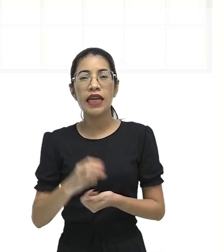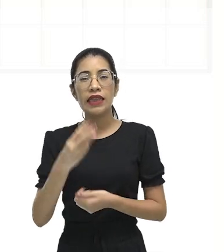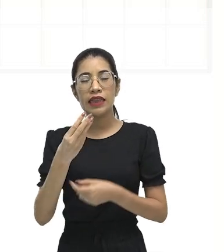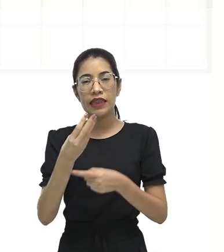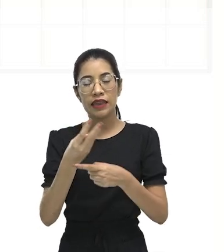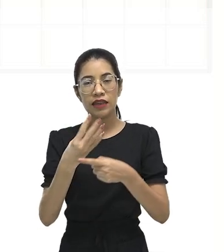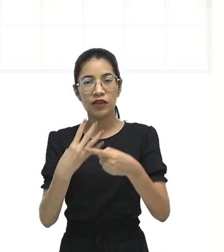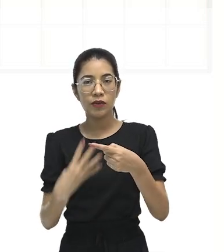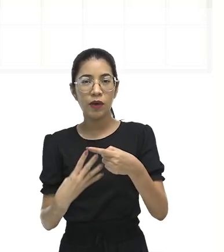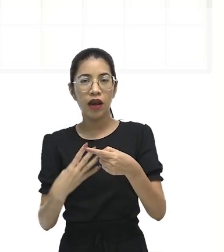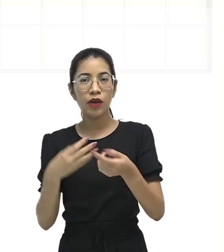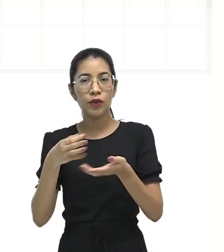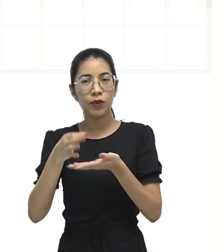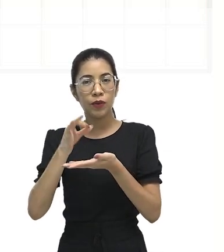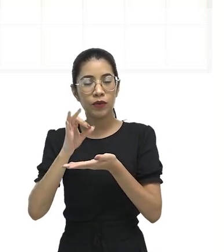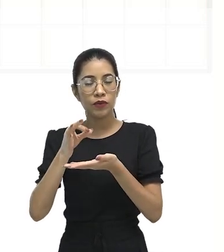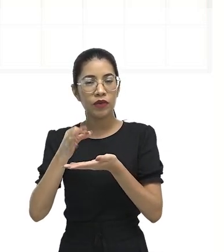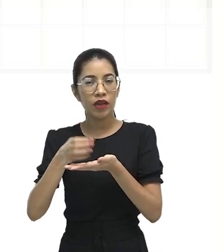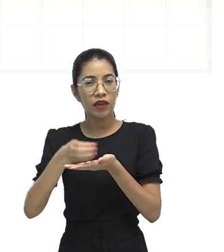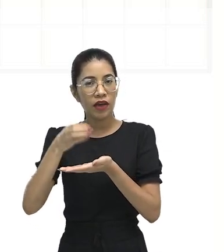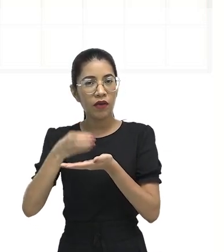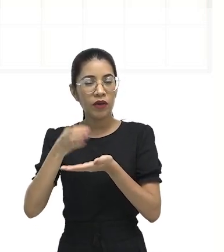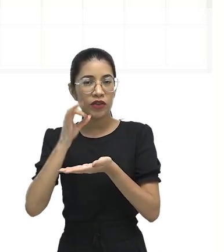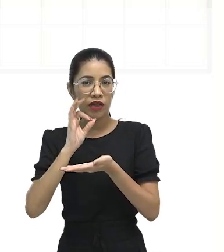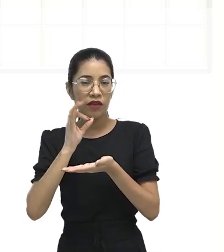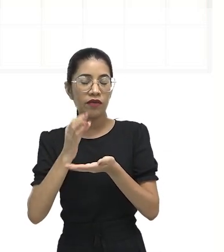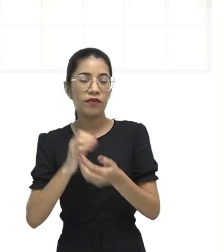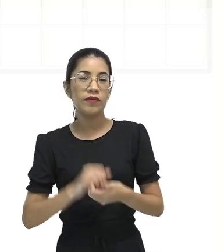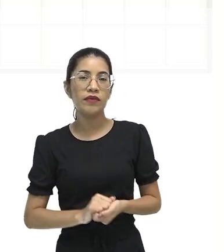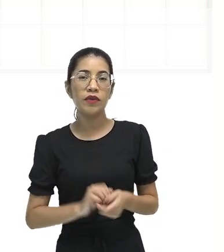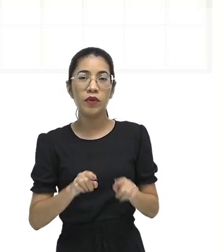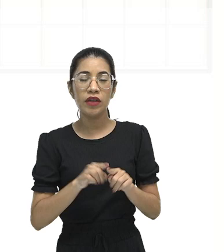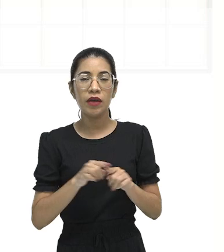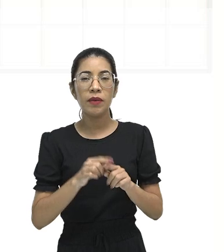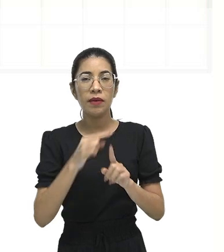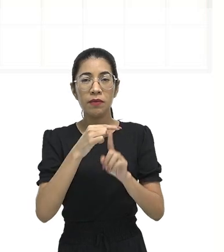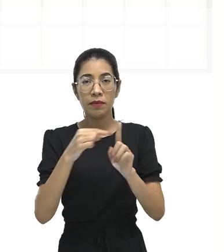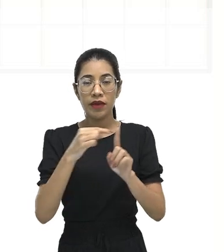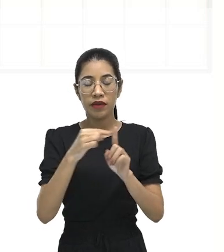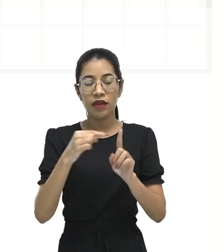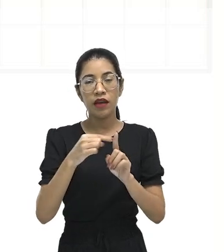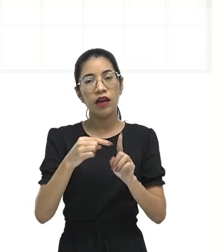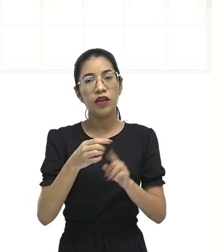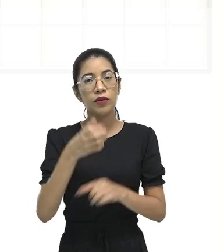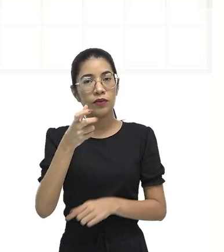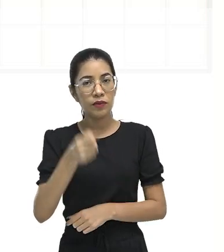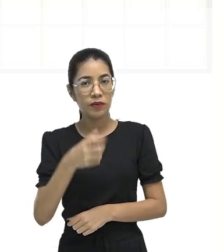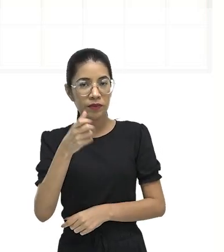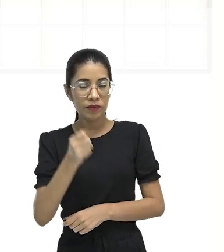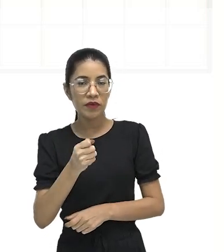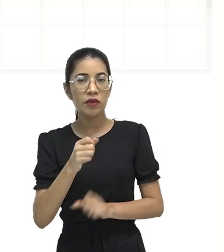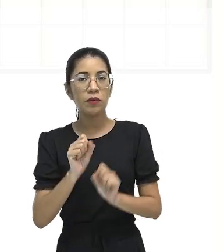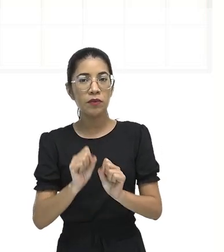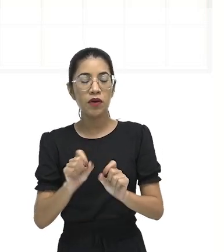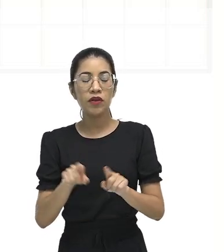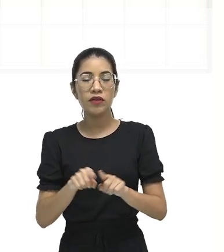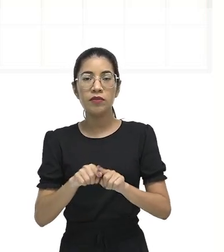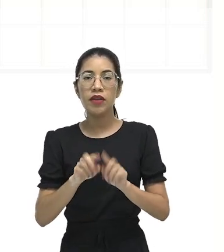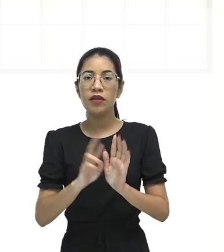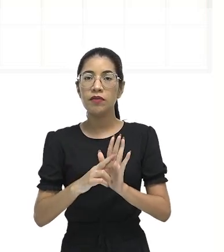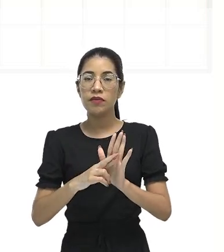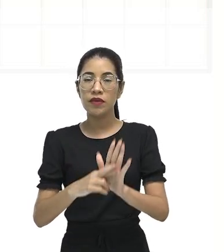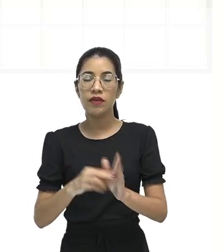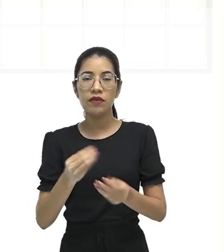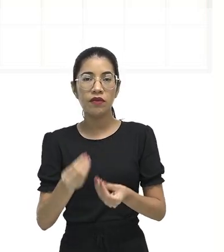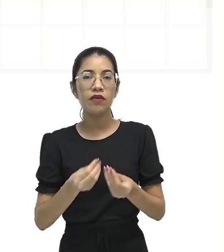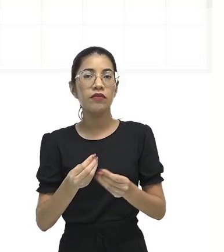de café, né? Ou meia xícara de leite. Então, tudo isso pode ser representado na forma de fração.